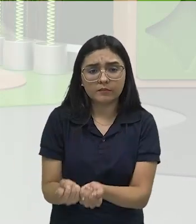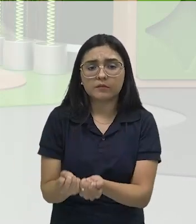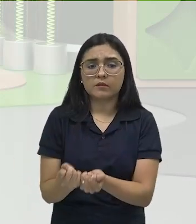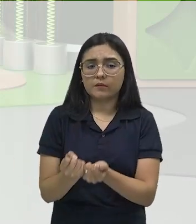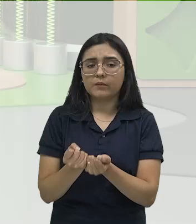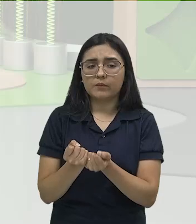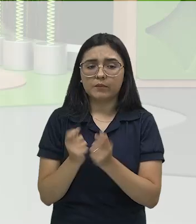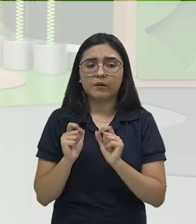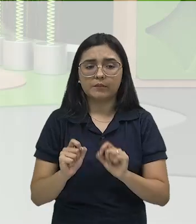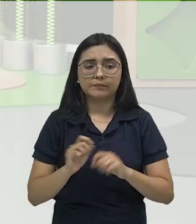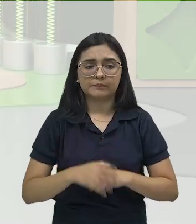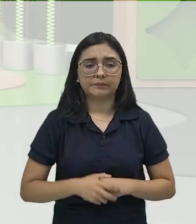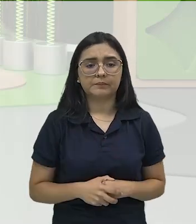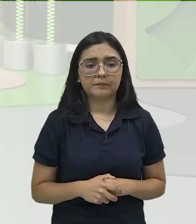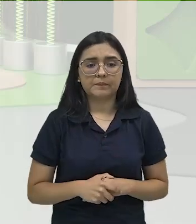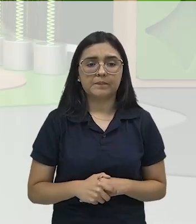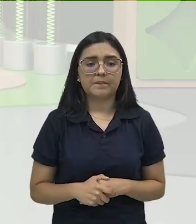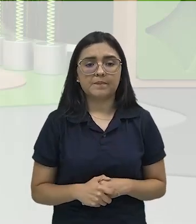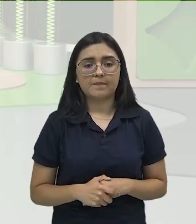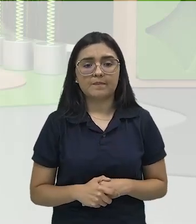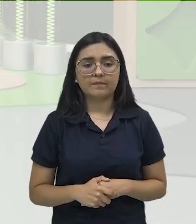elas estão